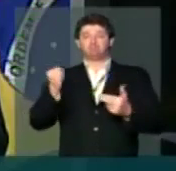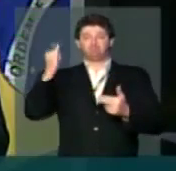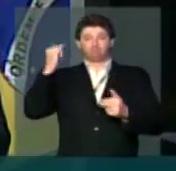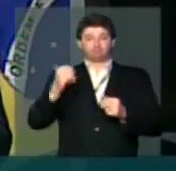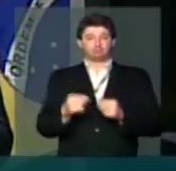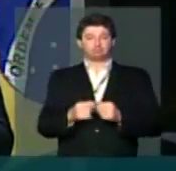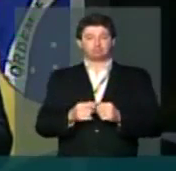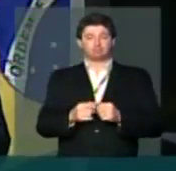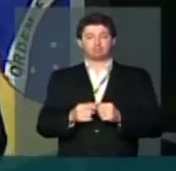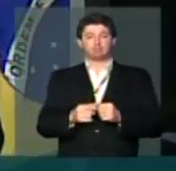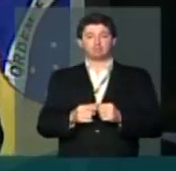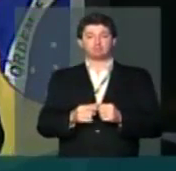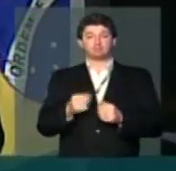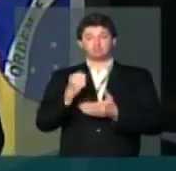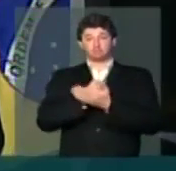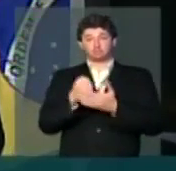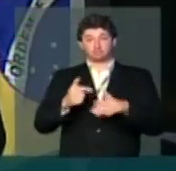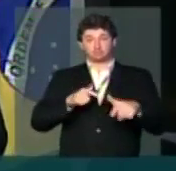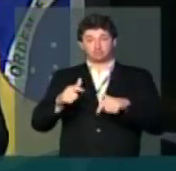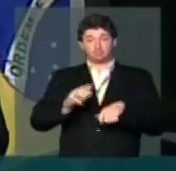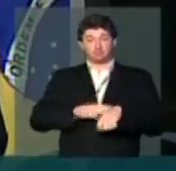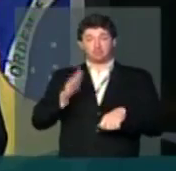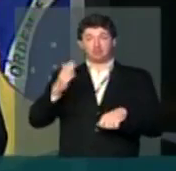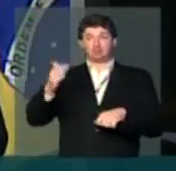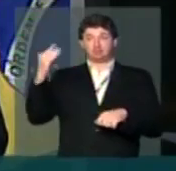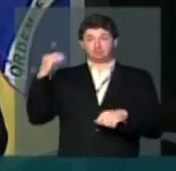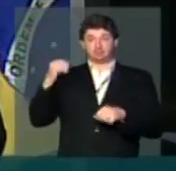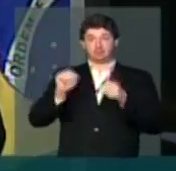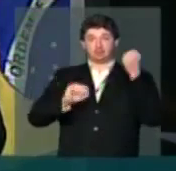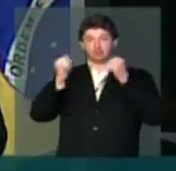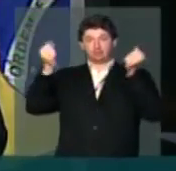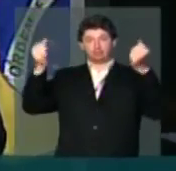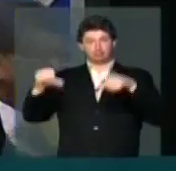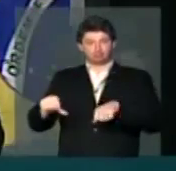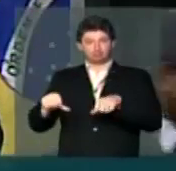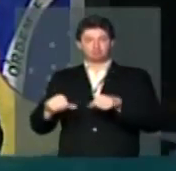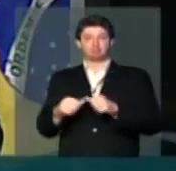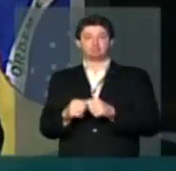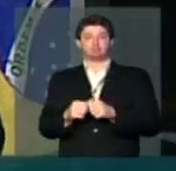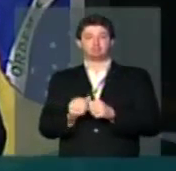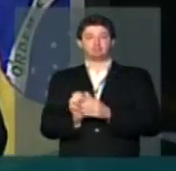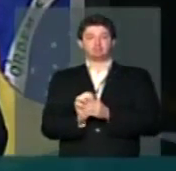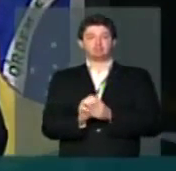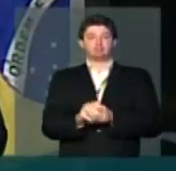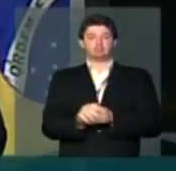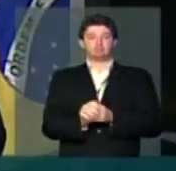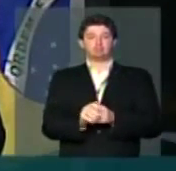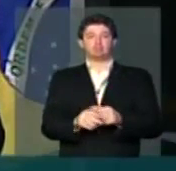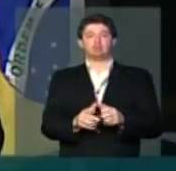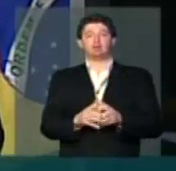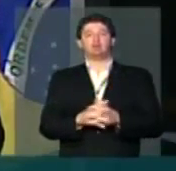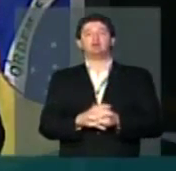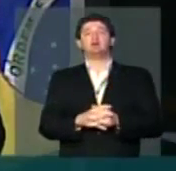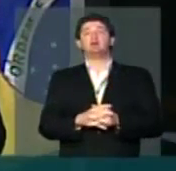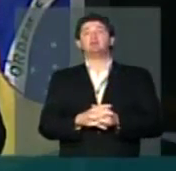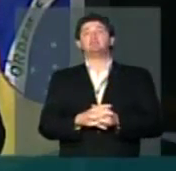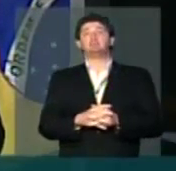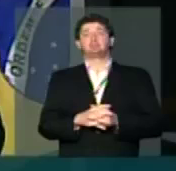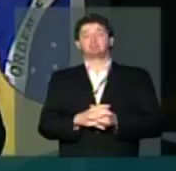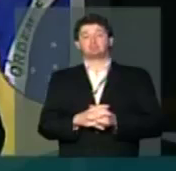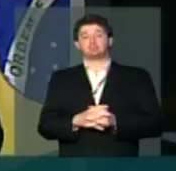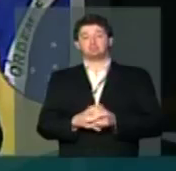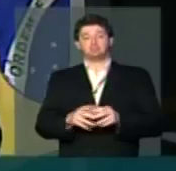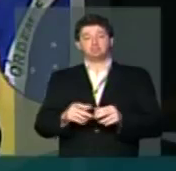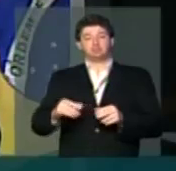de ver desaparecer os melhores empregos gerados pela derrocada da indústria da transformação nacional, vítima da